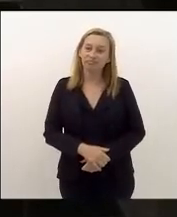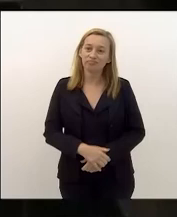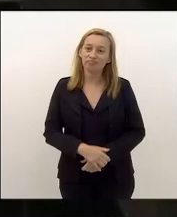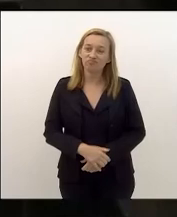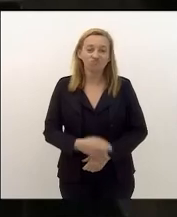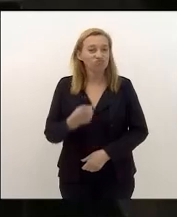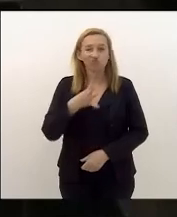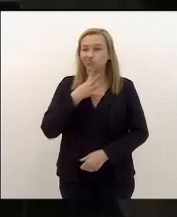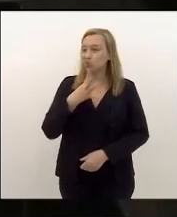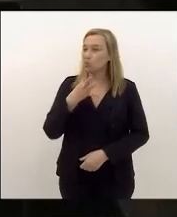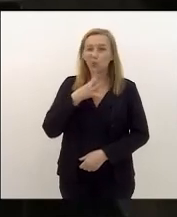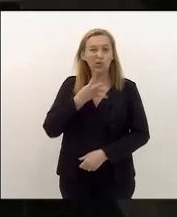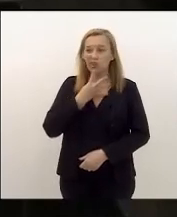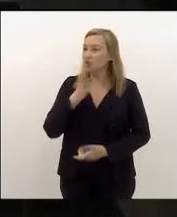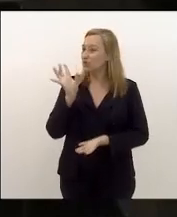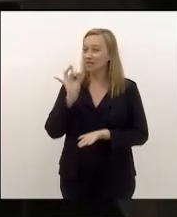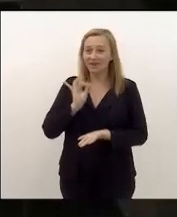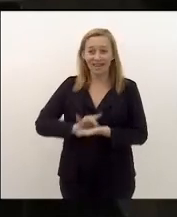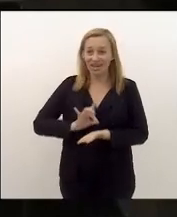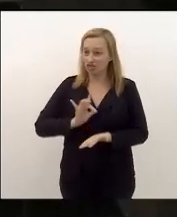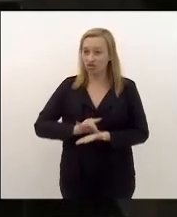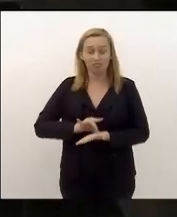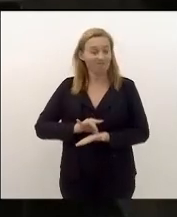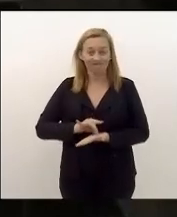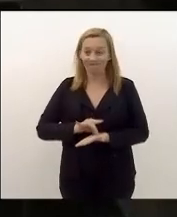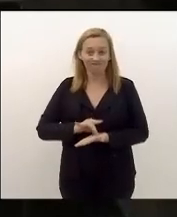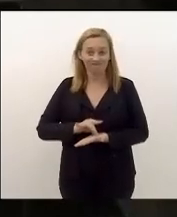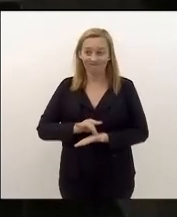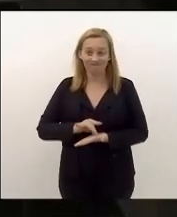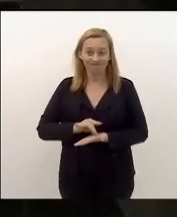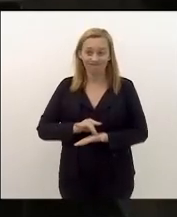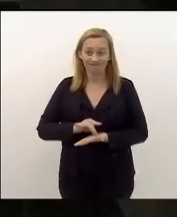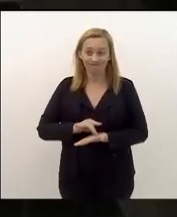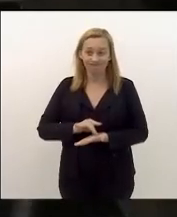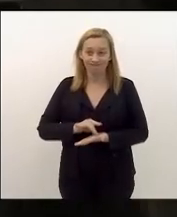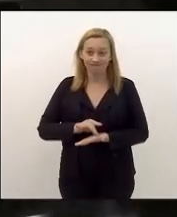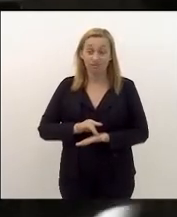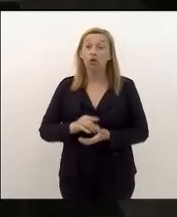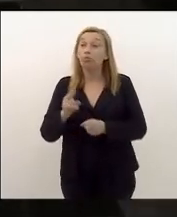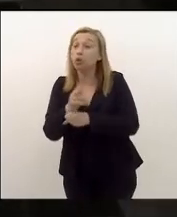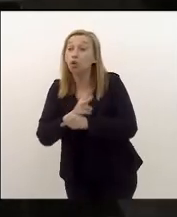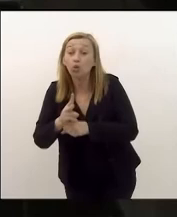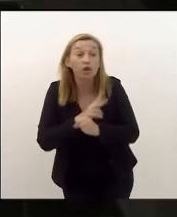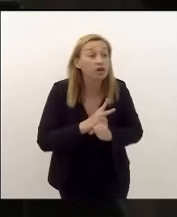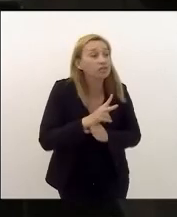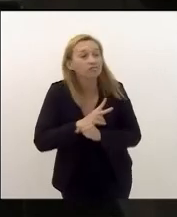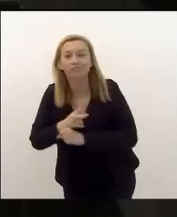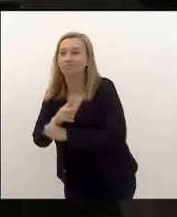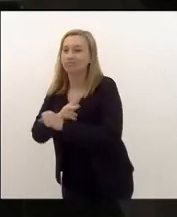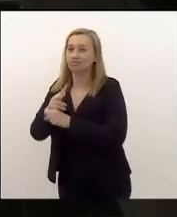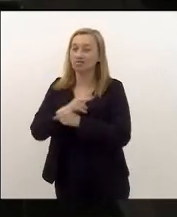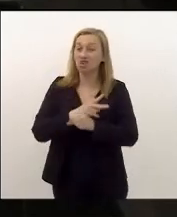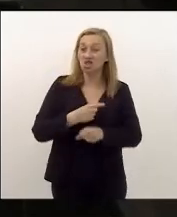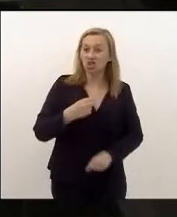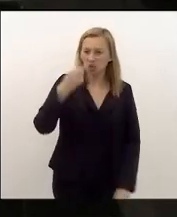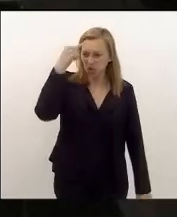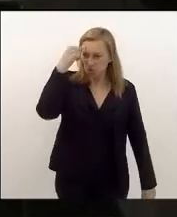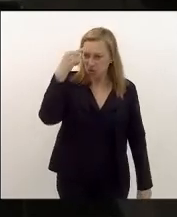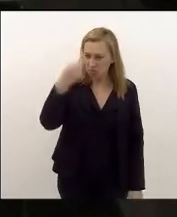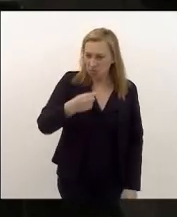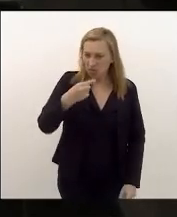não conheço a verdade, não conheço a verdade, a procuro. Não sou dono da